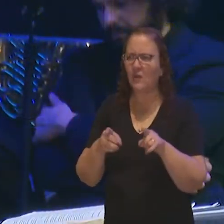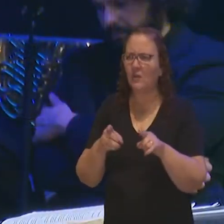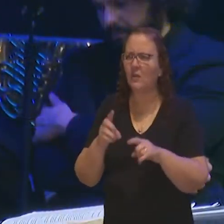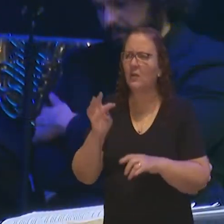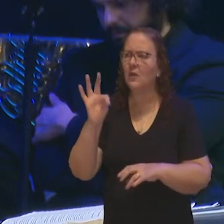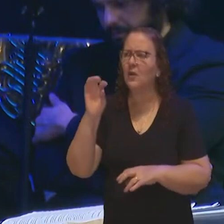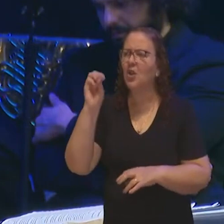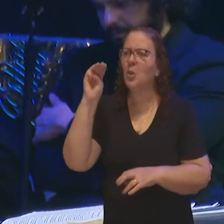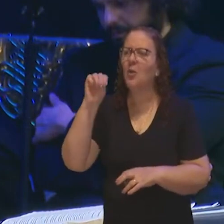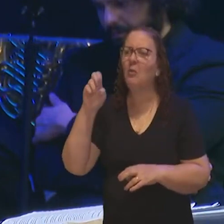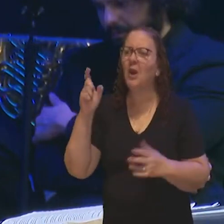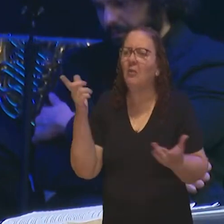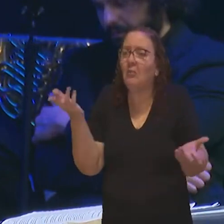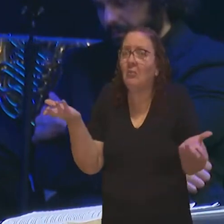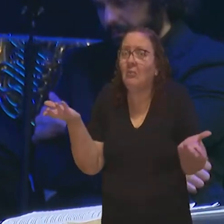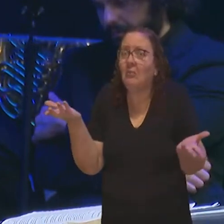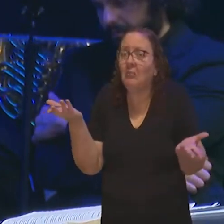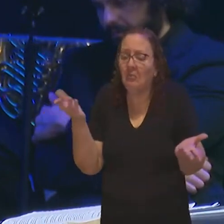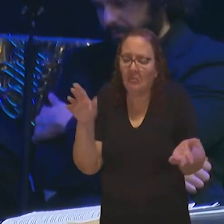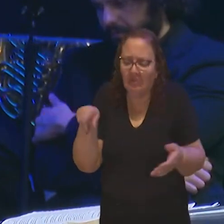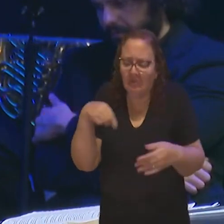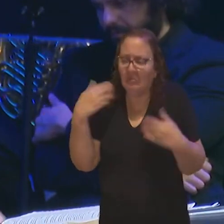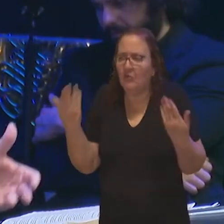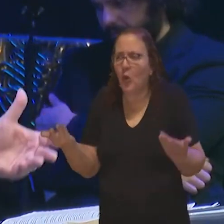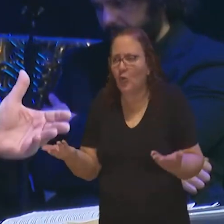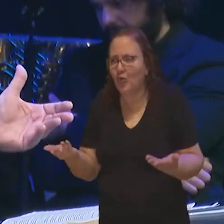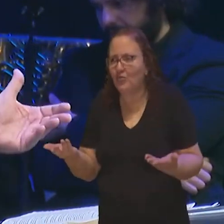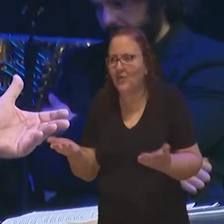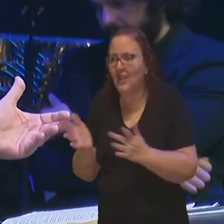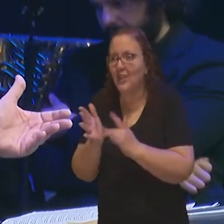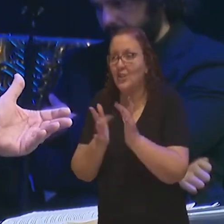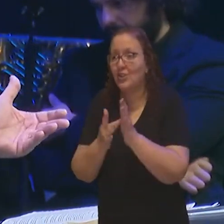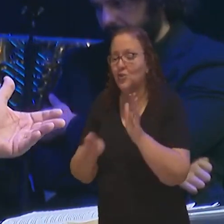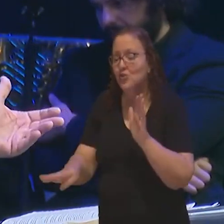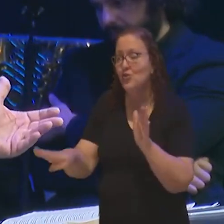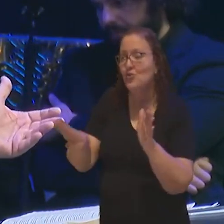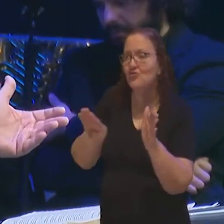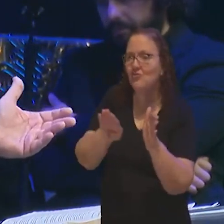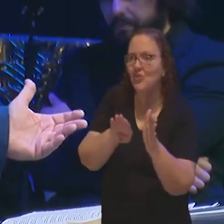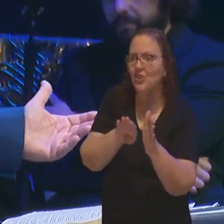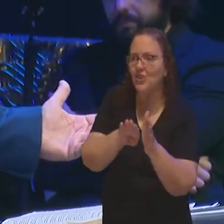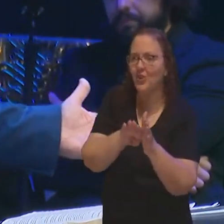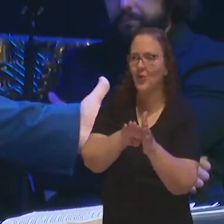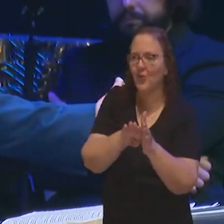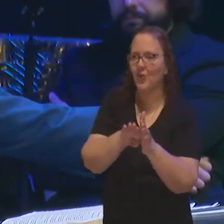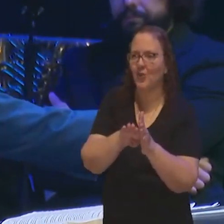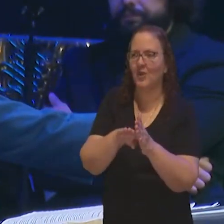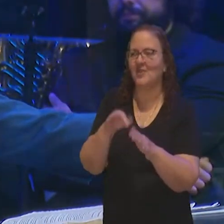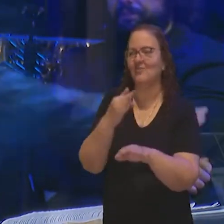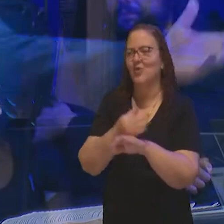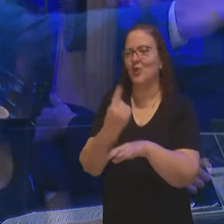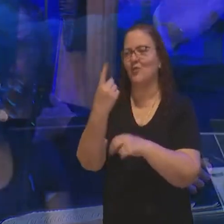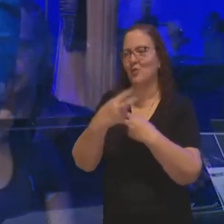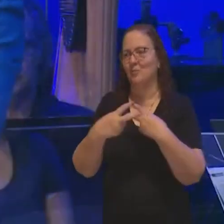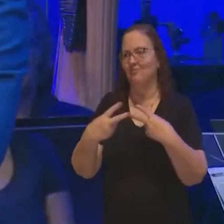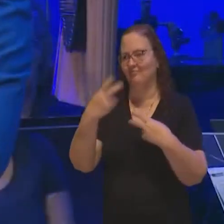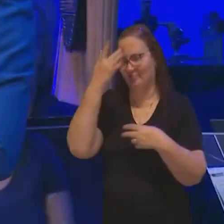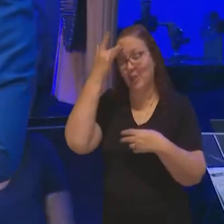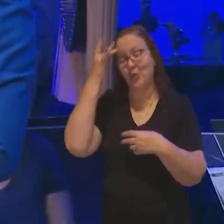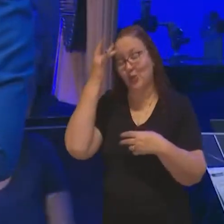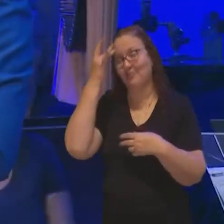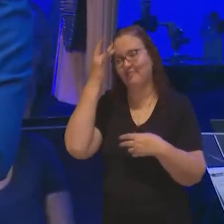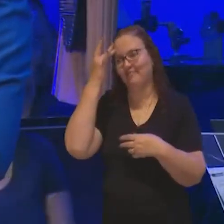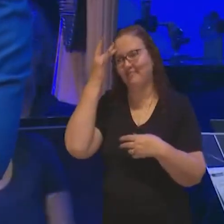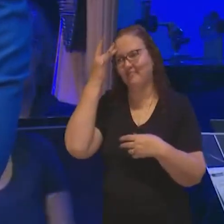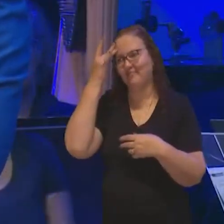presente quando Jesus veio. Quando Jesus chegou diante dos discípulos, Tomé não estava presente. Você entende por que eu